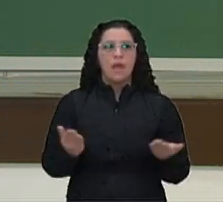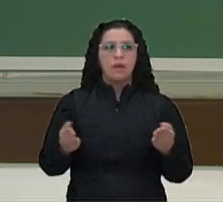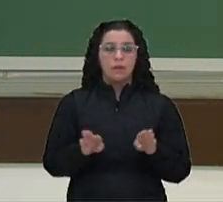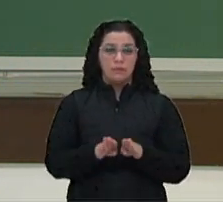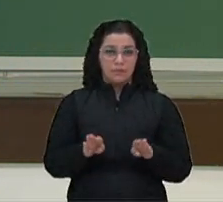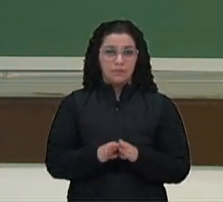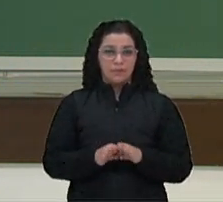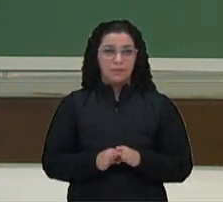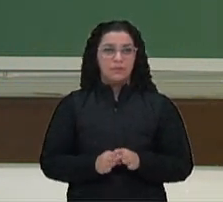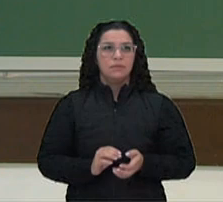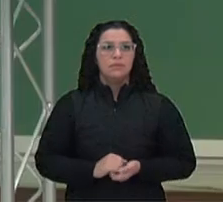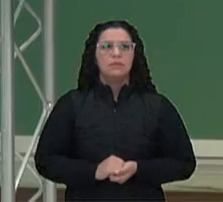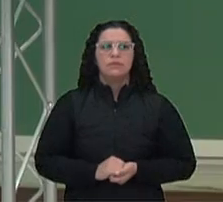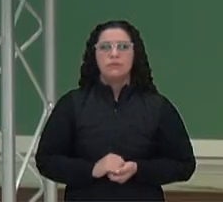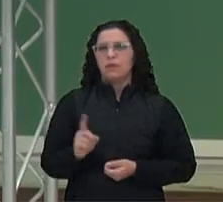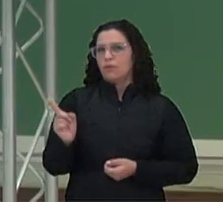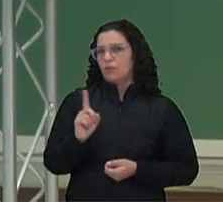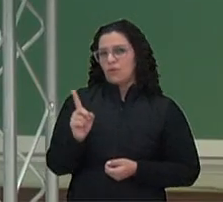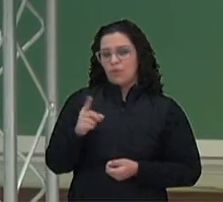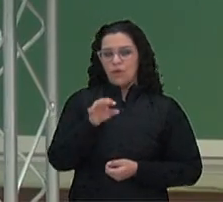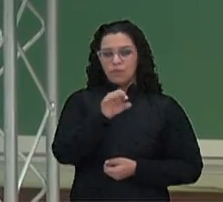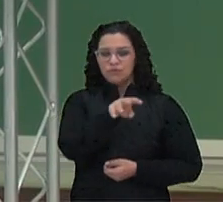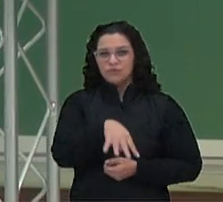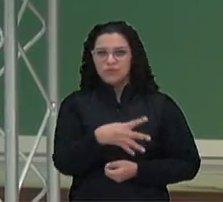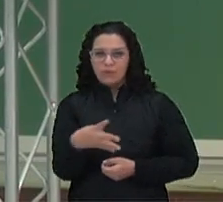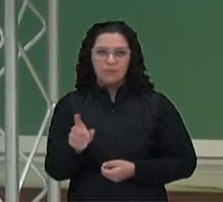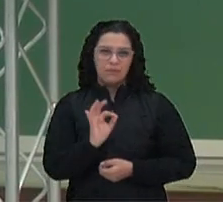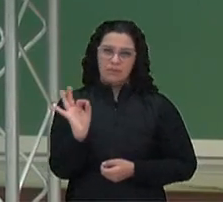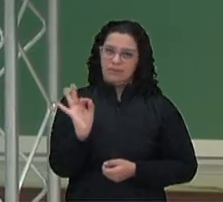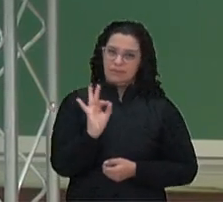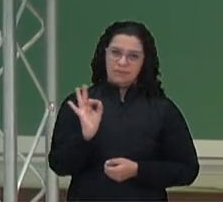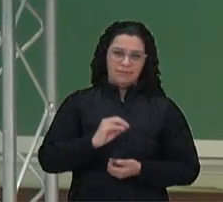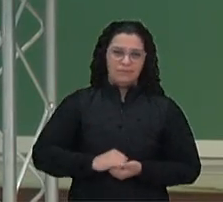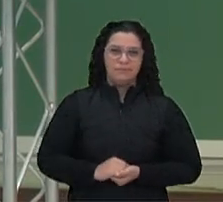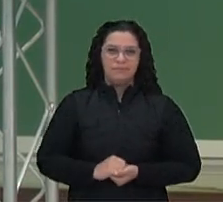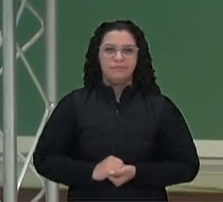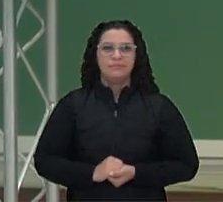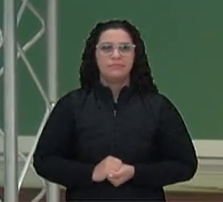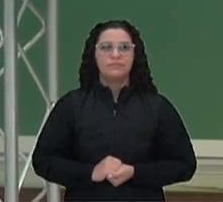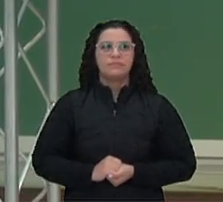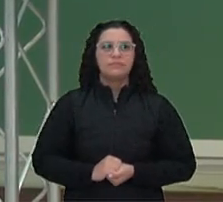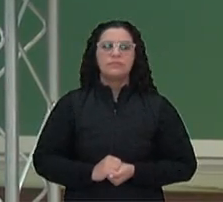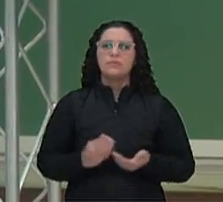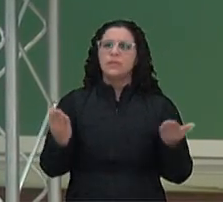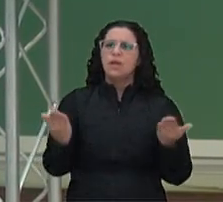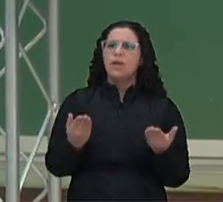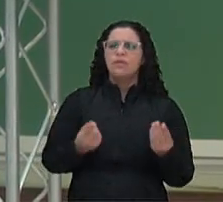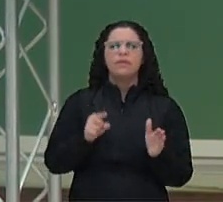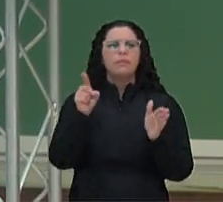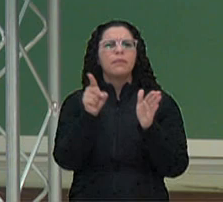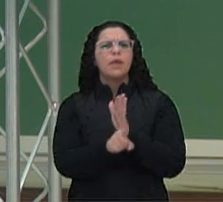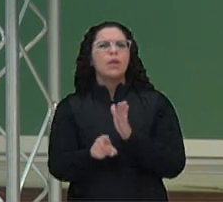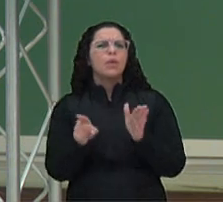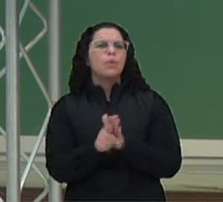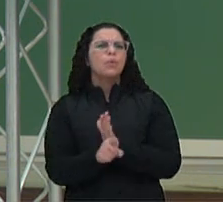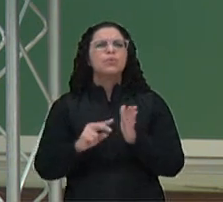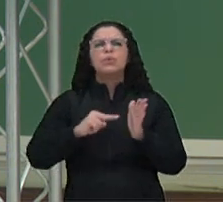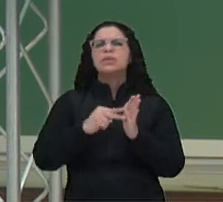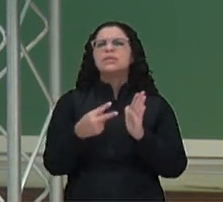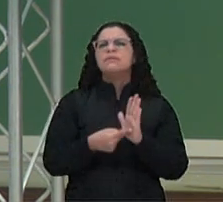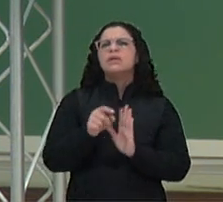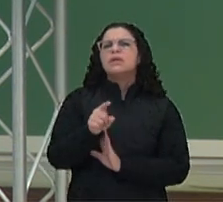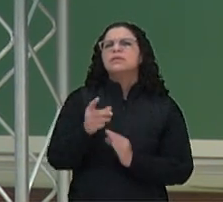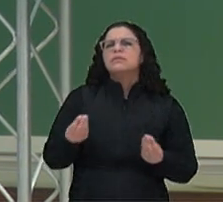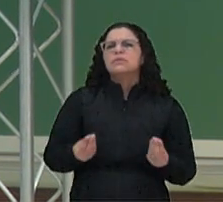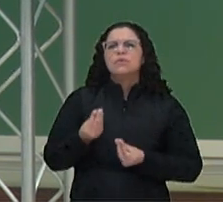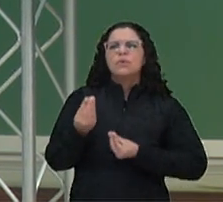chess boxing? No, I don't play chess boxing. E daí vocês devem estar perguntando, o que que é isso aqui,